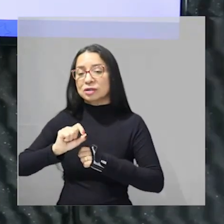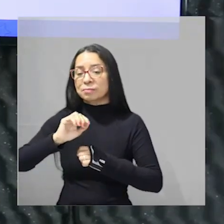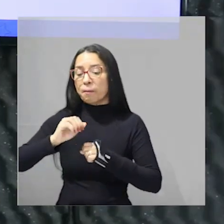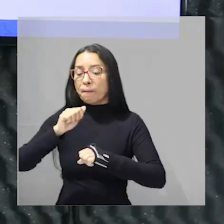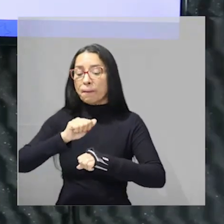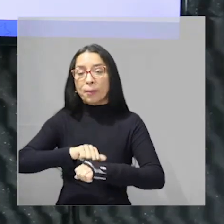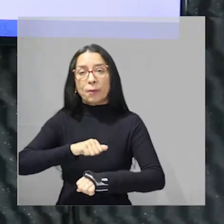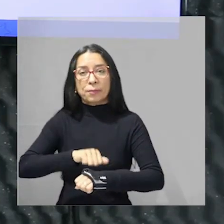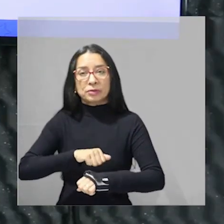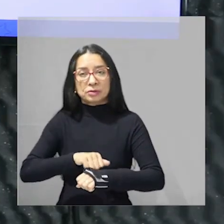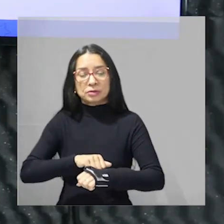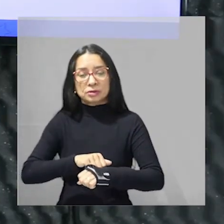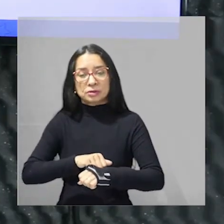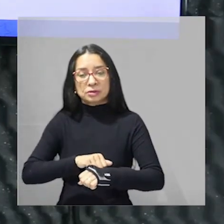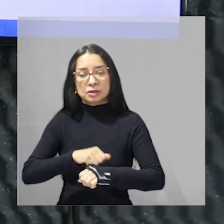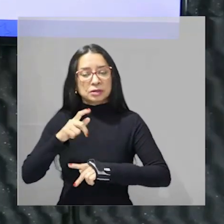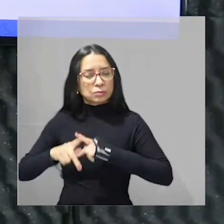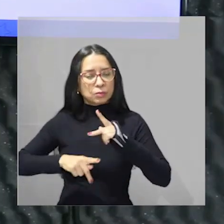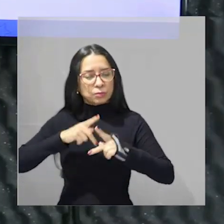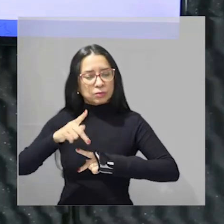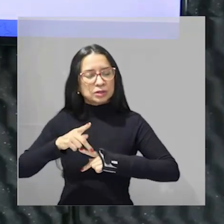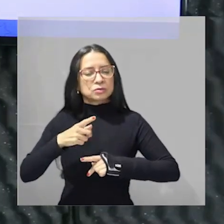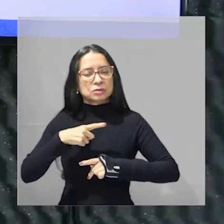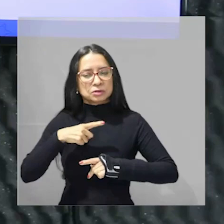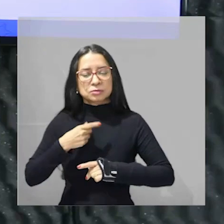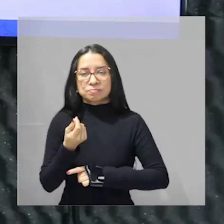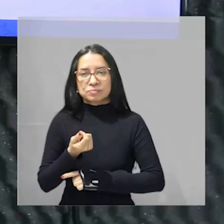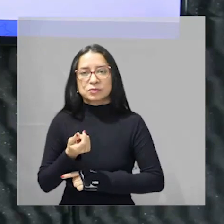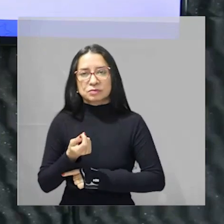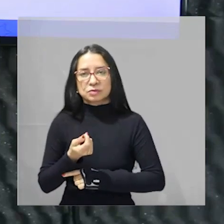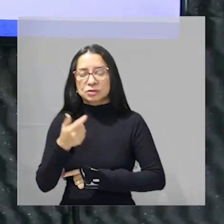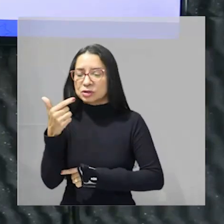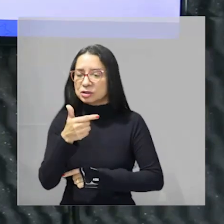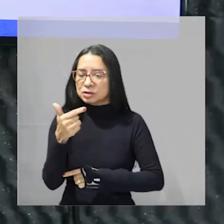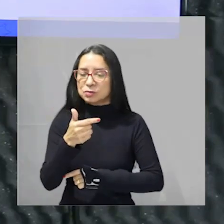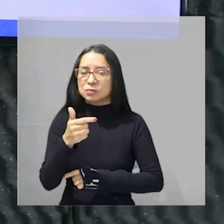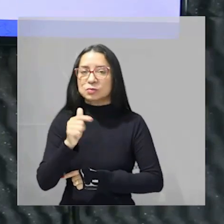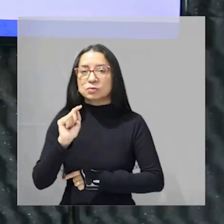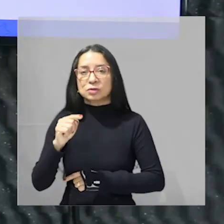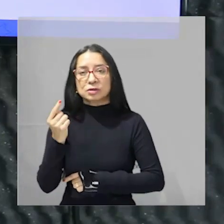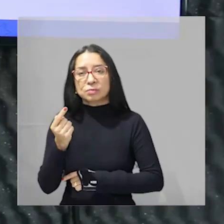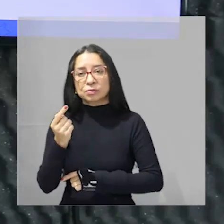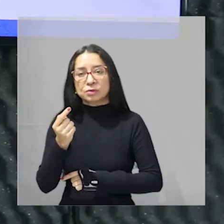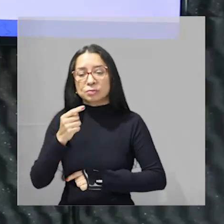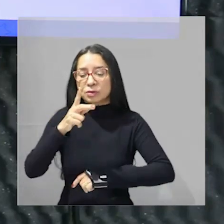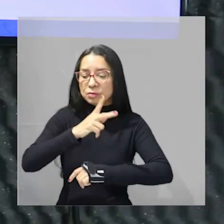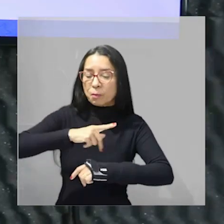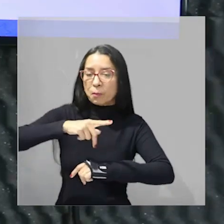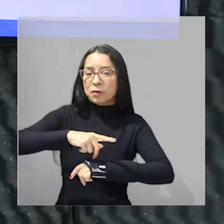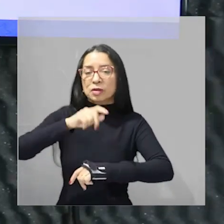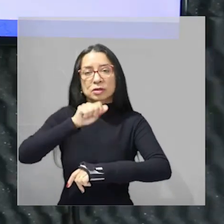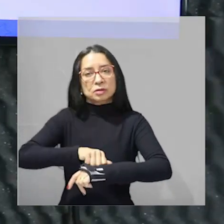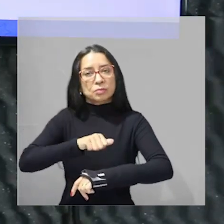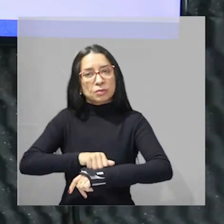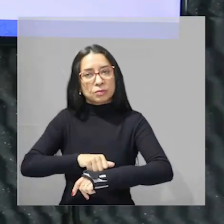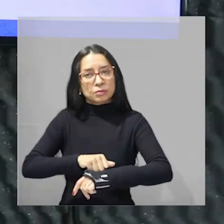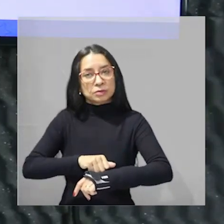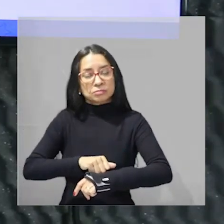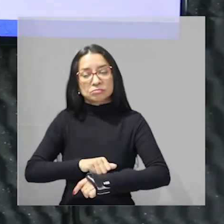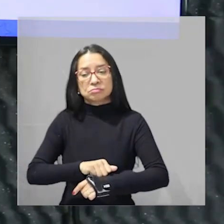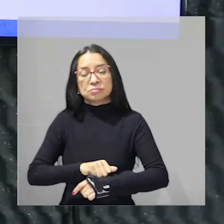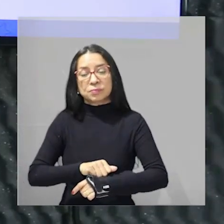contribuem, né, que têm maior aporte financeiro. E em segundo plano, ficou para as nações pobres. Inclusive, até hoje, né, nós estamos